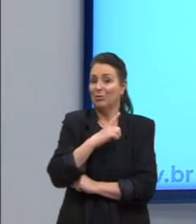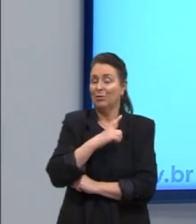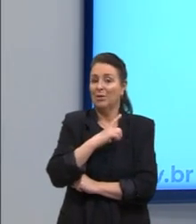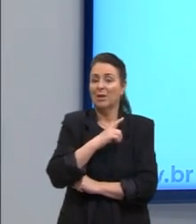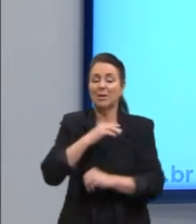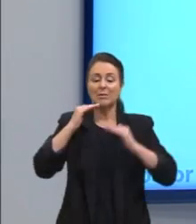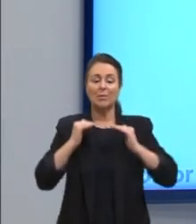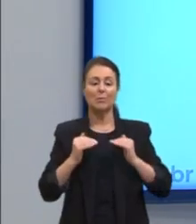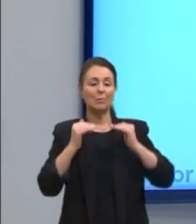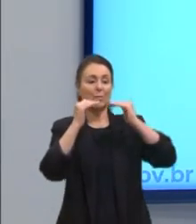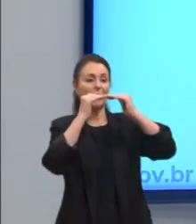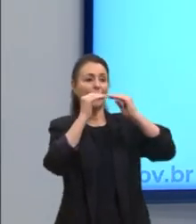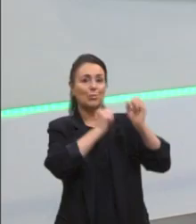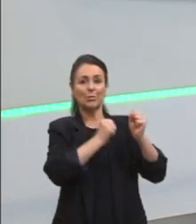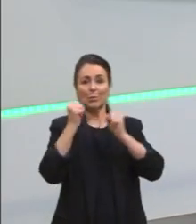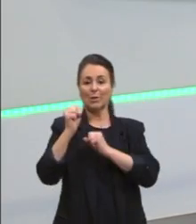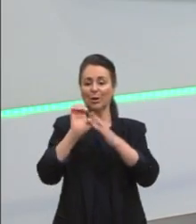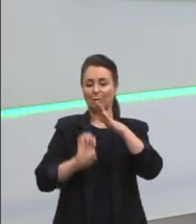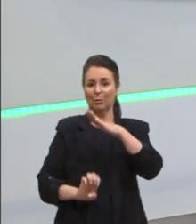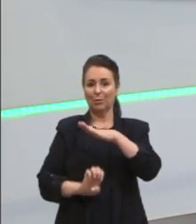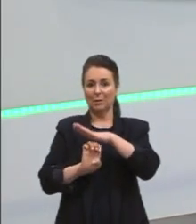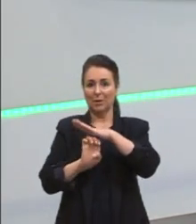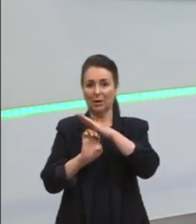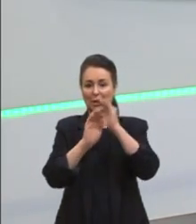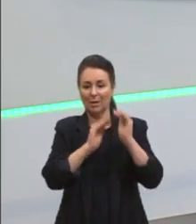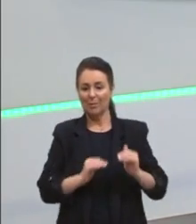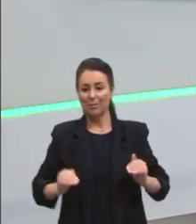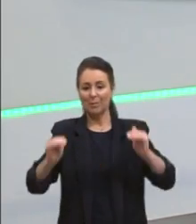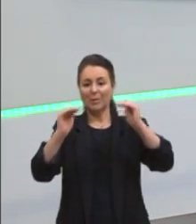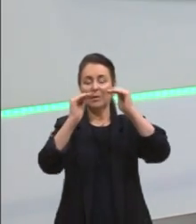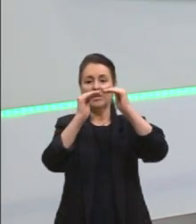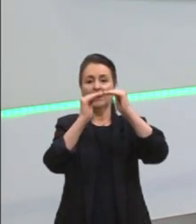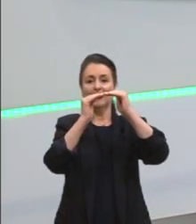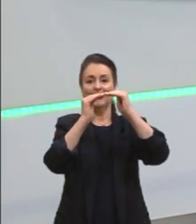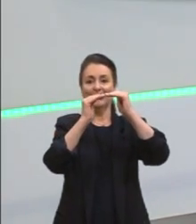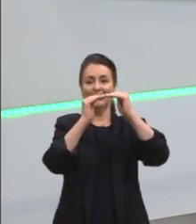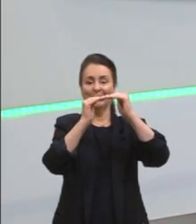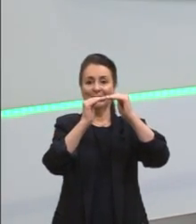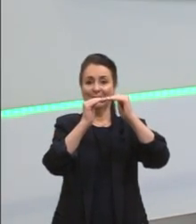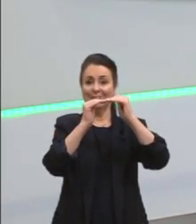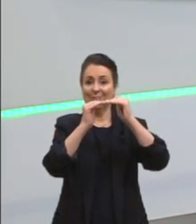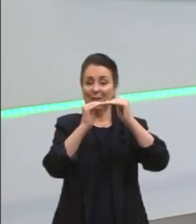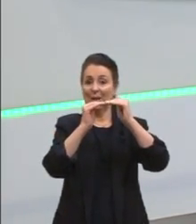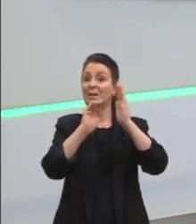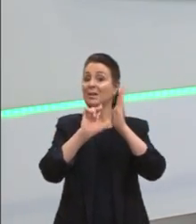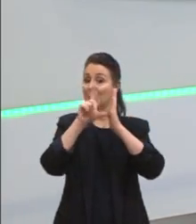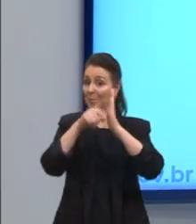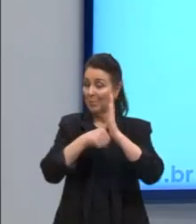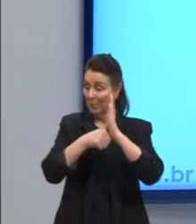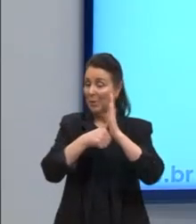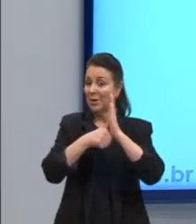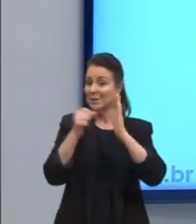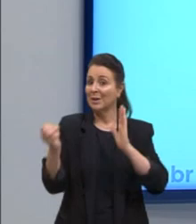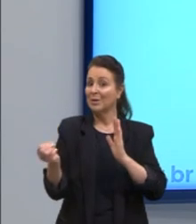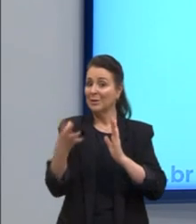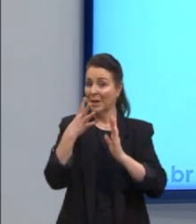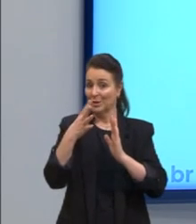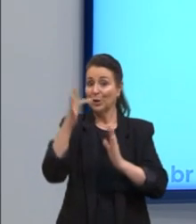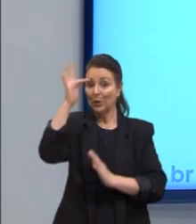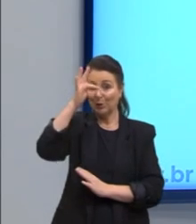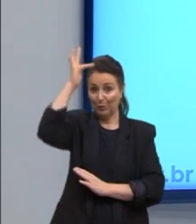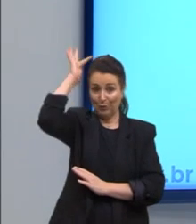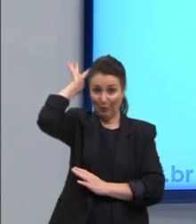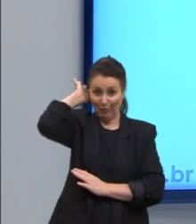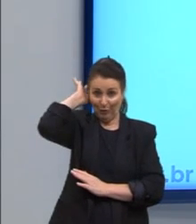padrão de poder do estado a essa padronização né e na pós-modernidade que aí o focou-se se